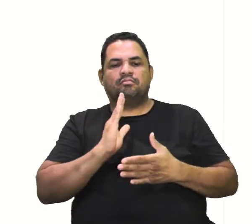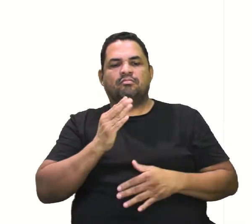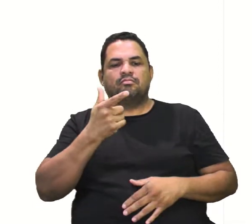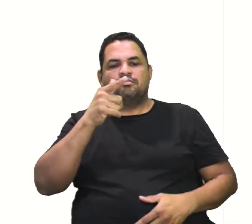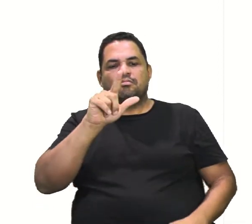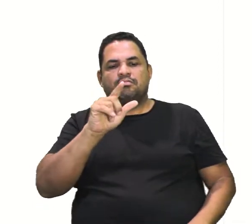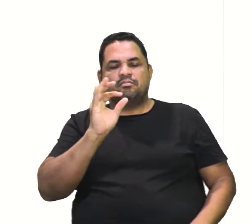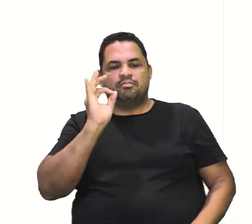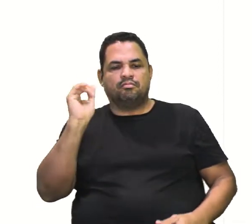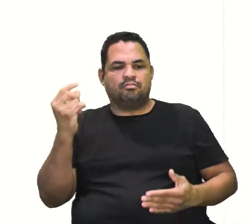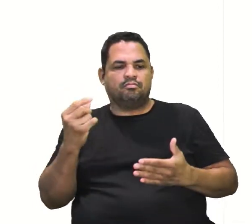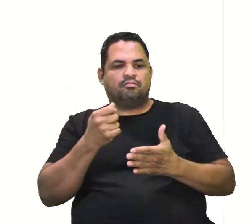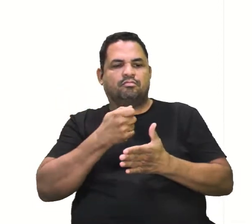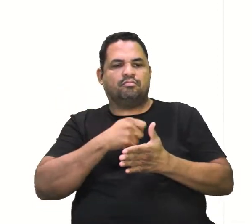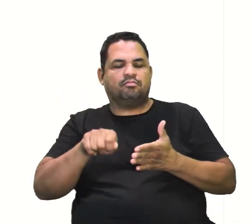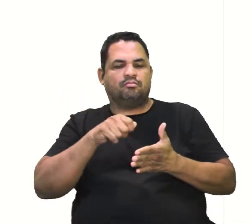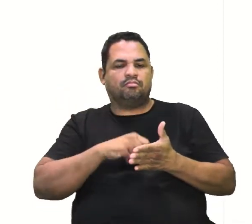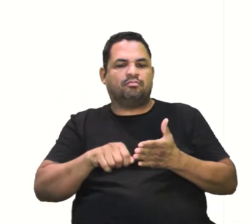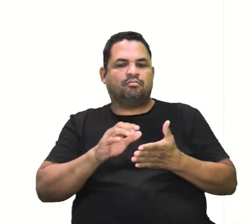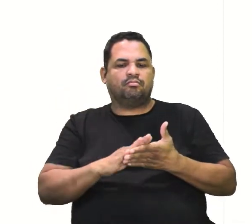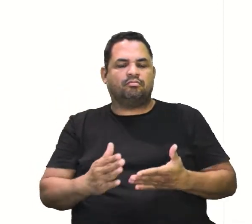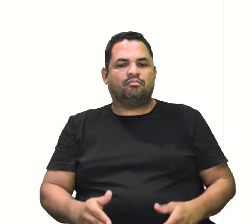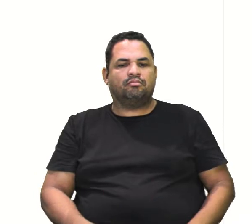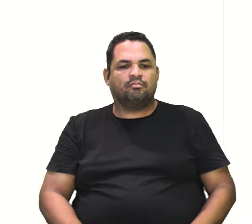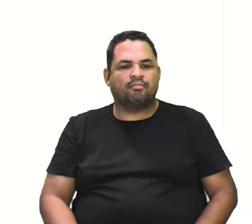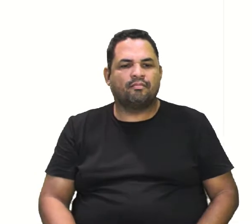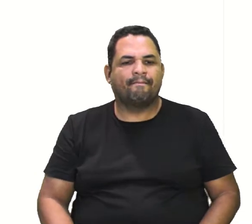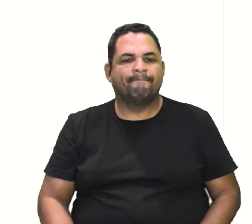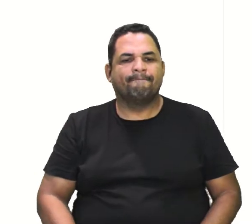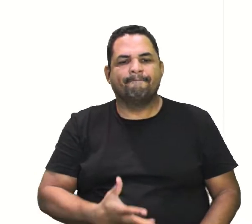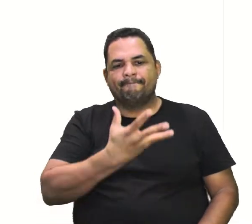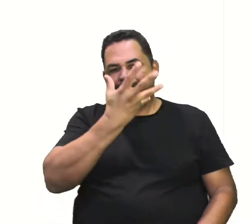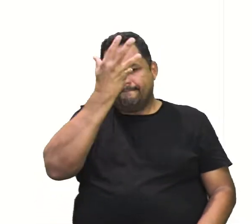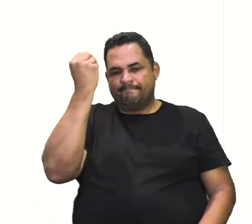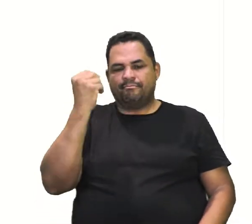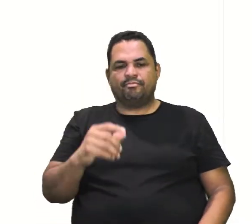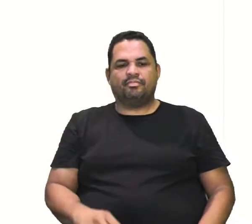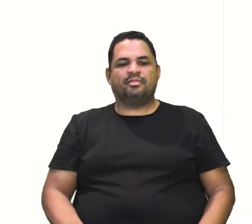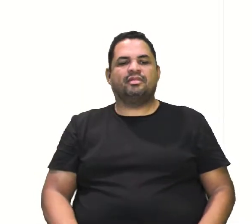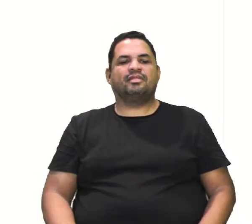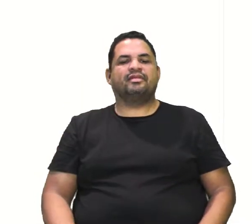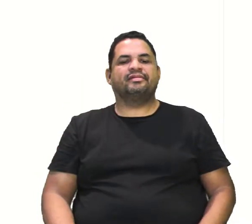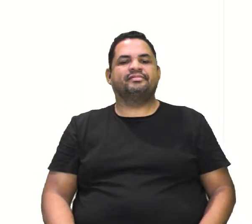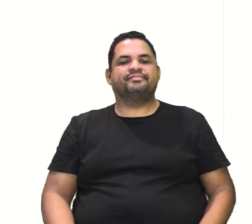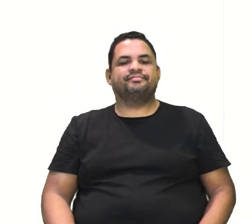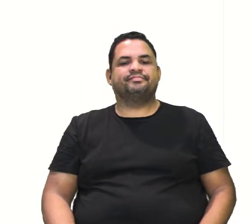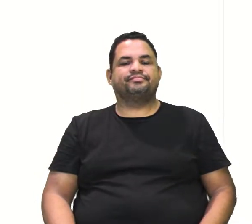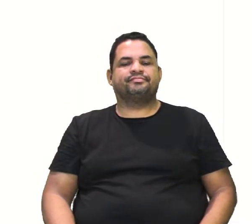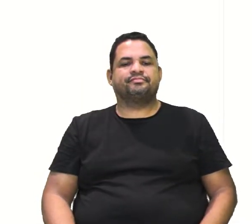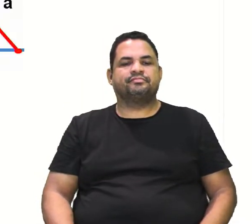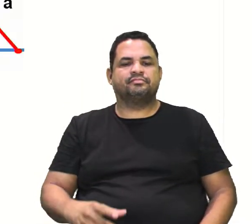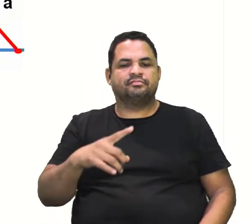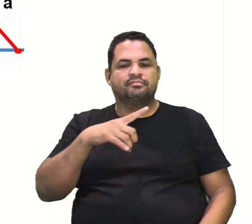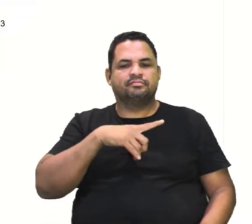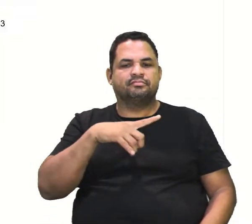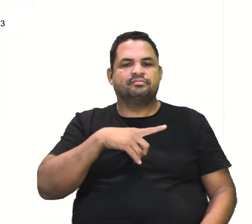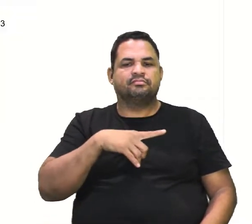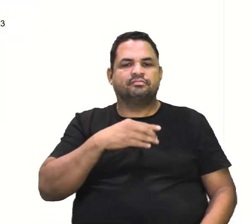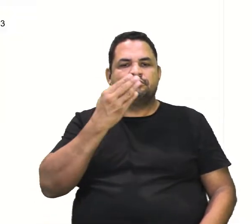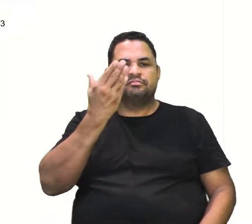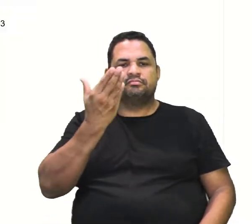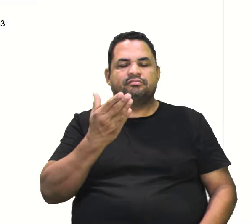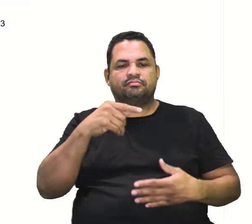já conserta. Era para ter consertado antes aqui, eu esqueci de falar. Vamos lá então? Olha lá. Então temos agora os